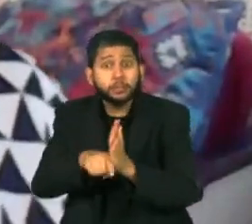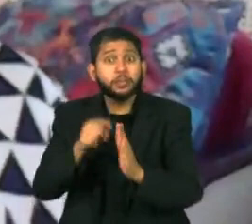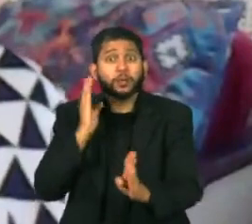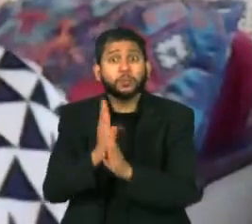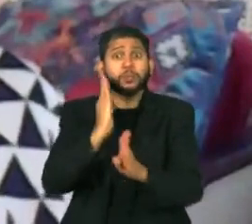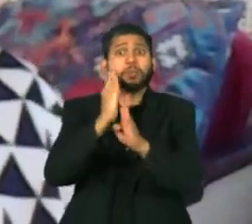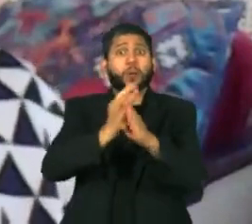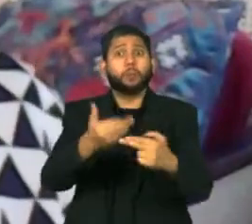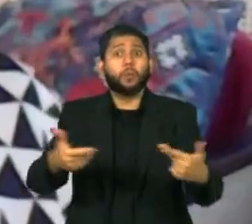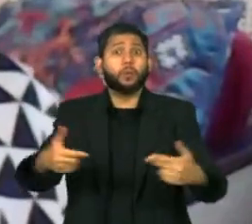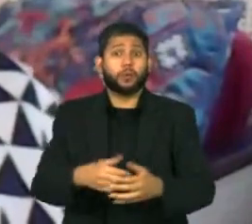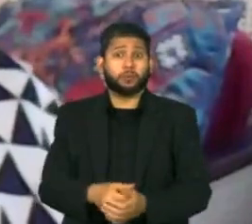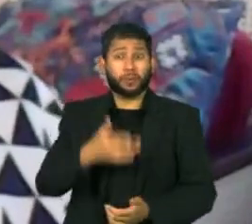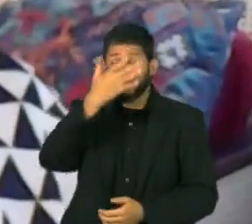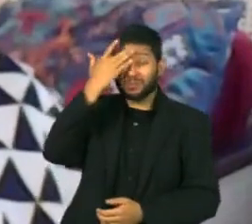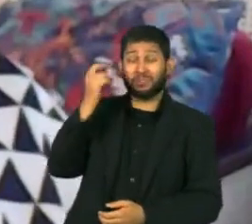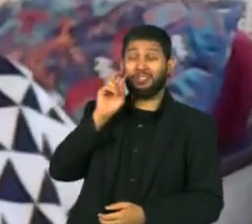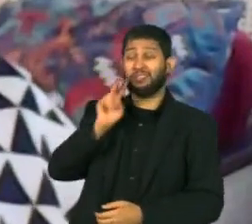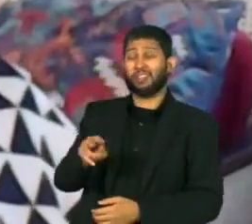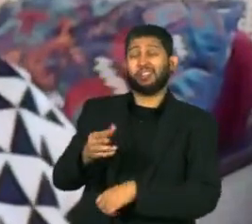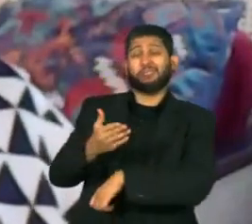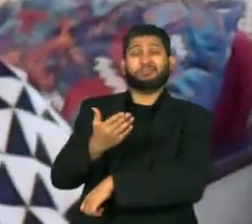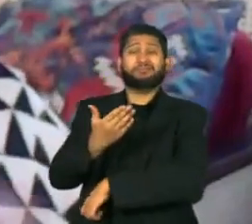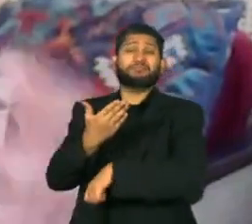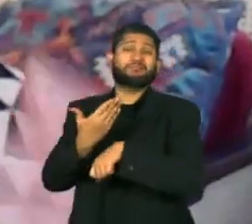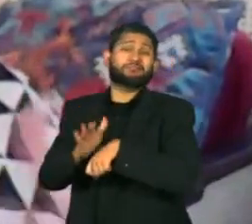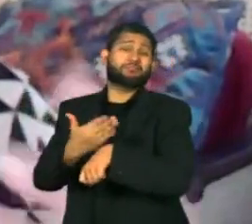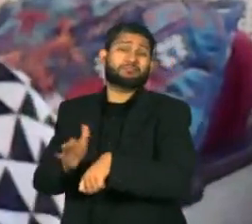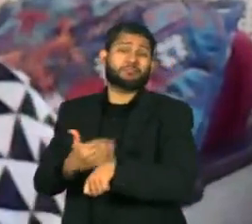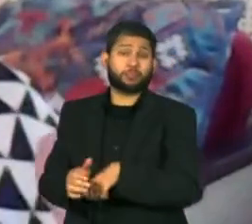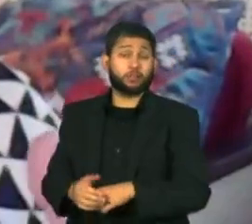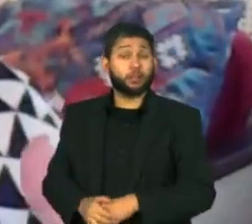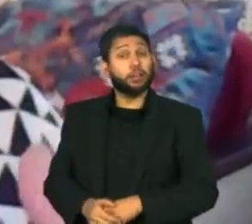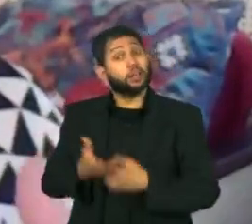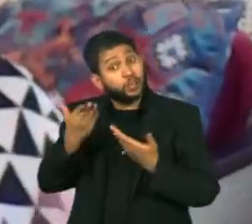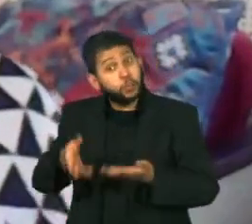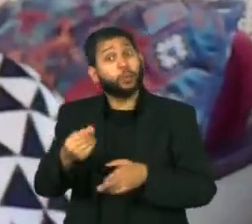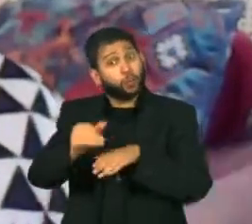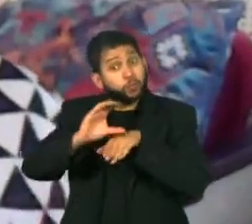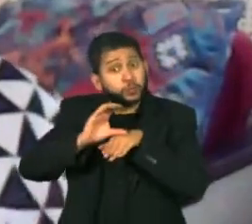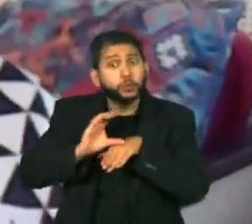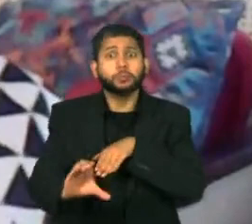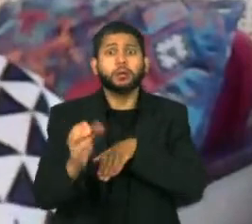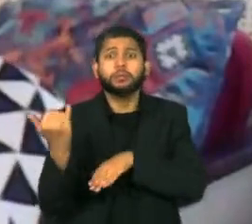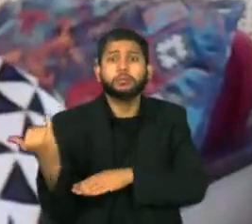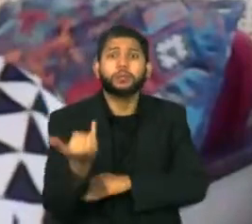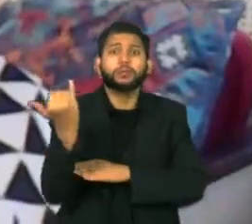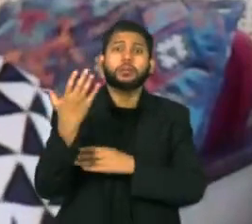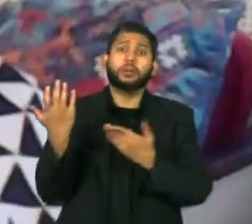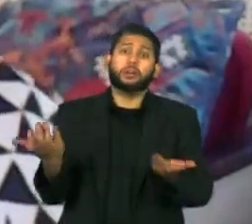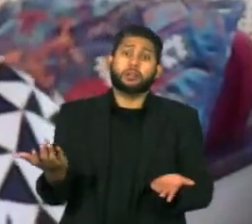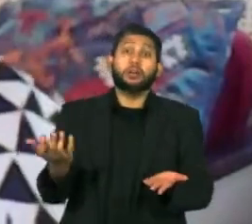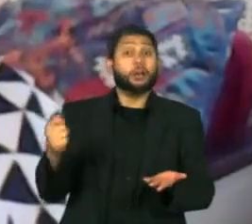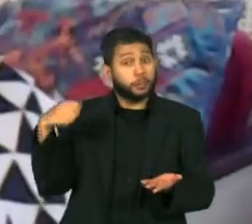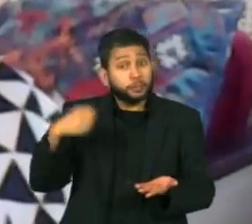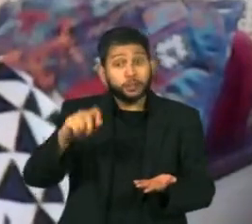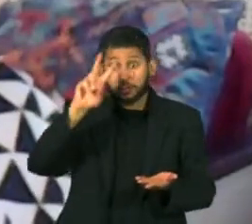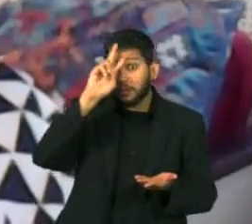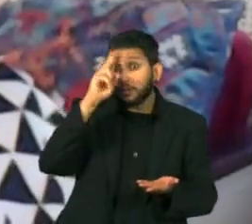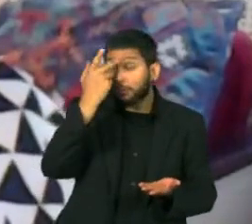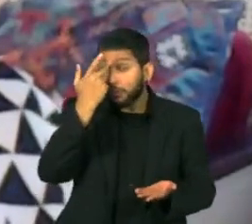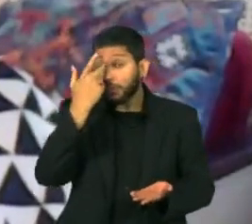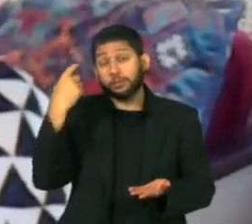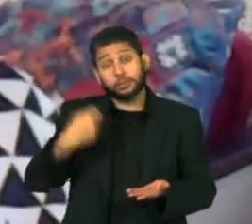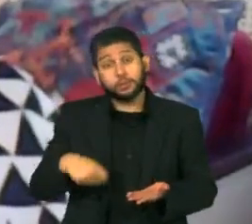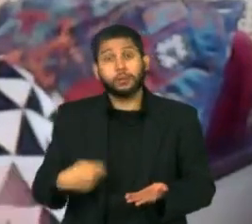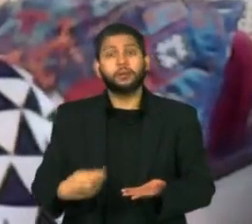públicas, for visto como algo que não seja um investimento muito nobre, eu acho que isso tem que ser necessariamente